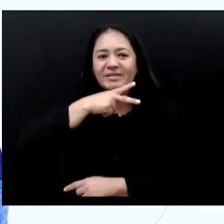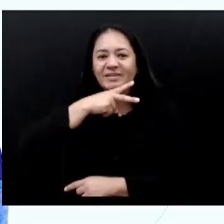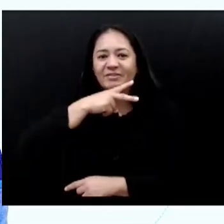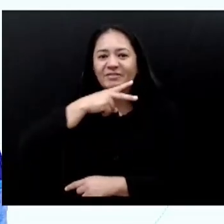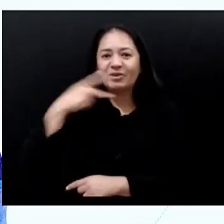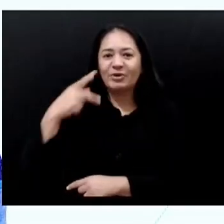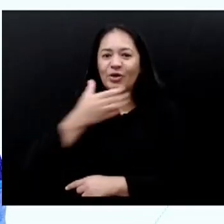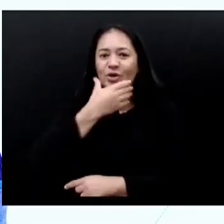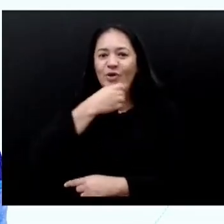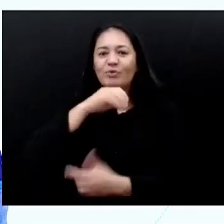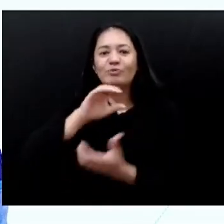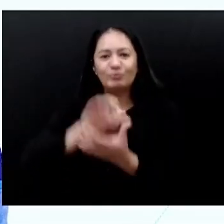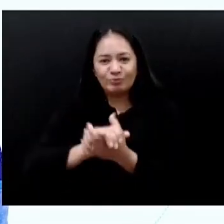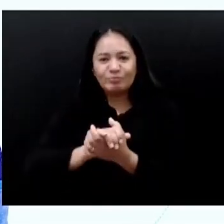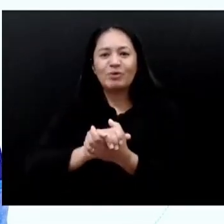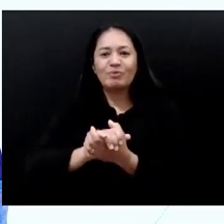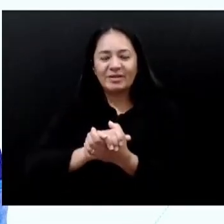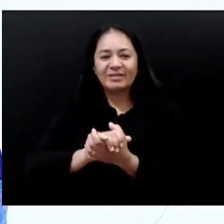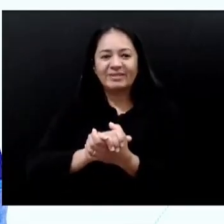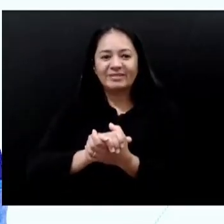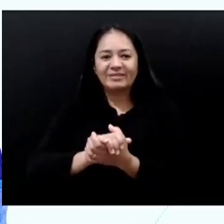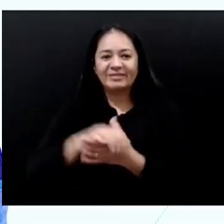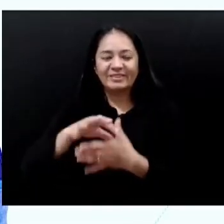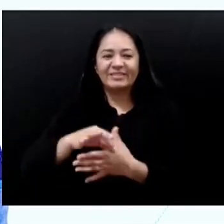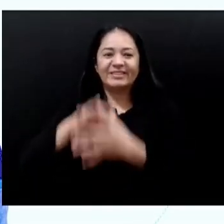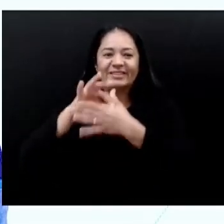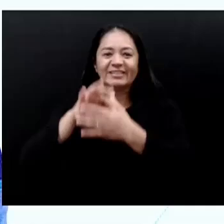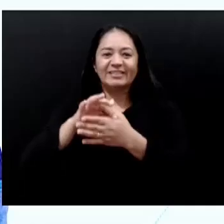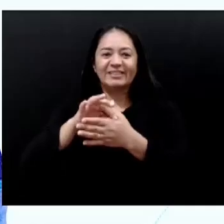E ele é chefe da oficina de locomotivas.